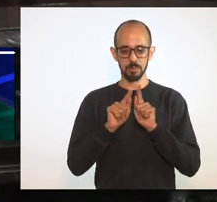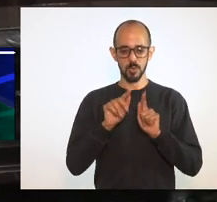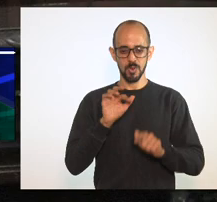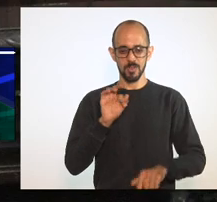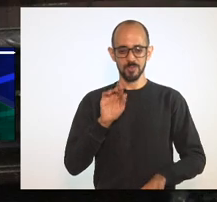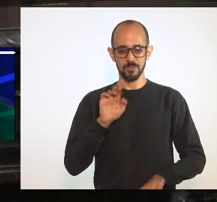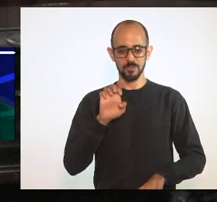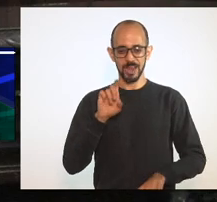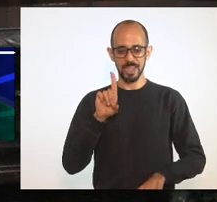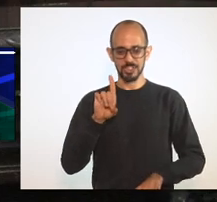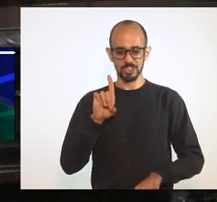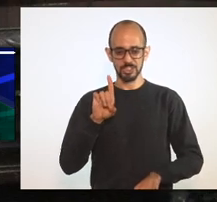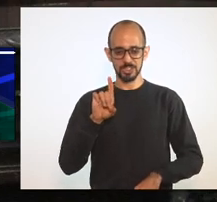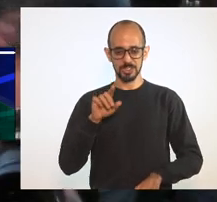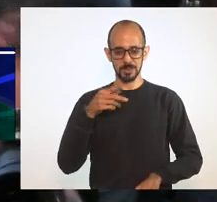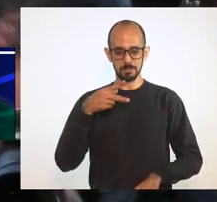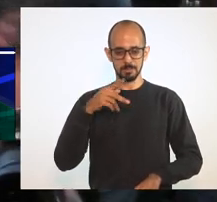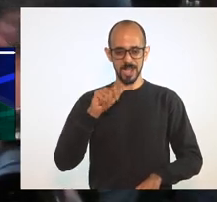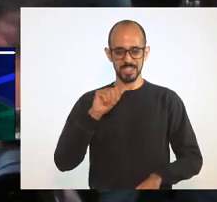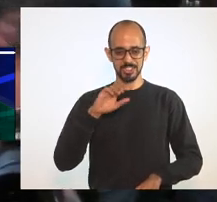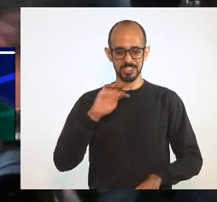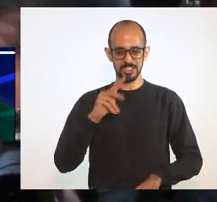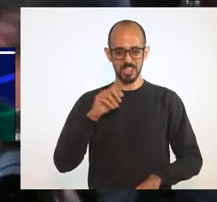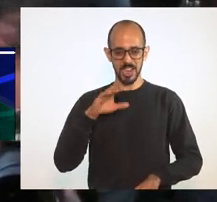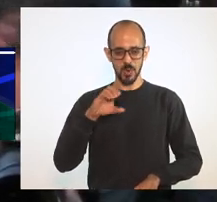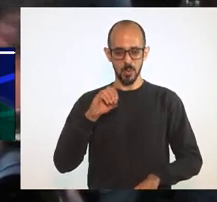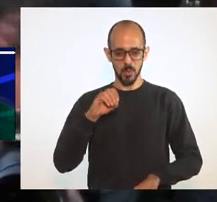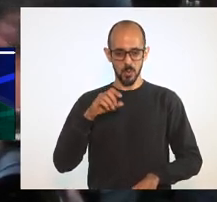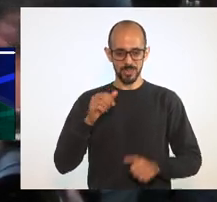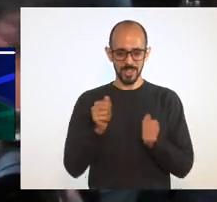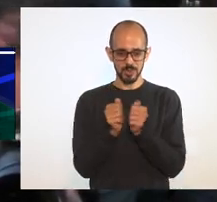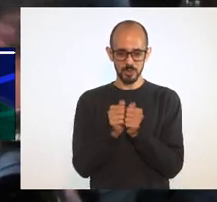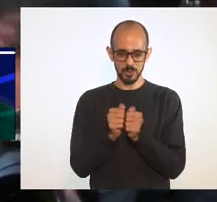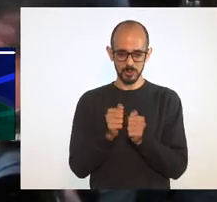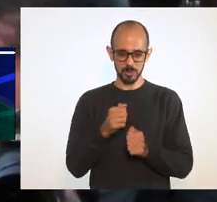meu parceiro de vida, 46 anos juntos. Obrigado por estar aqui.